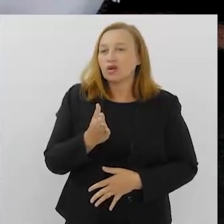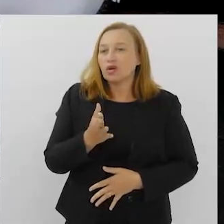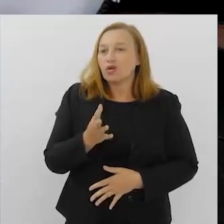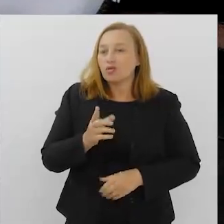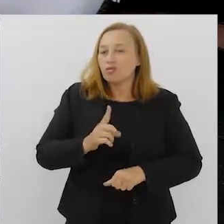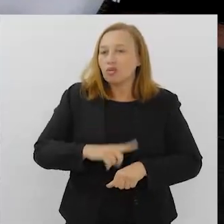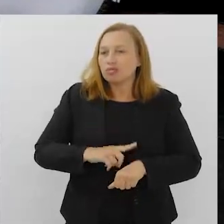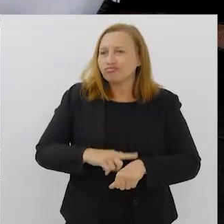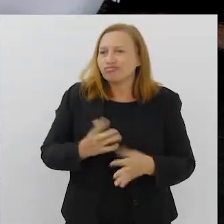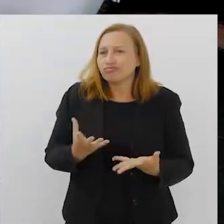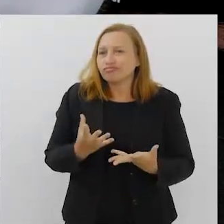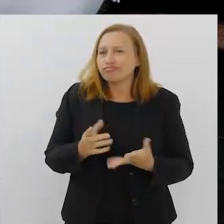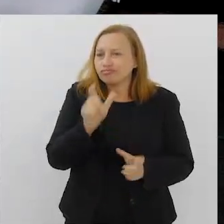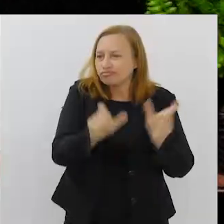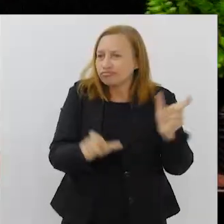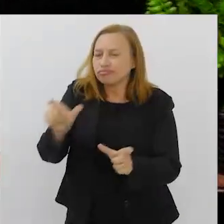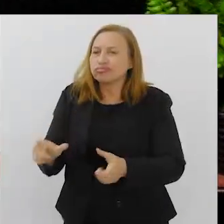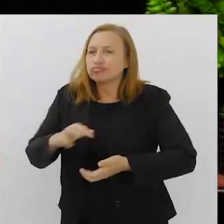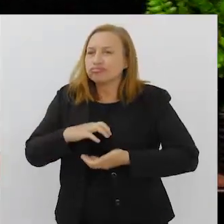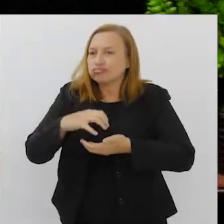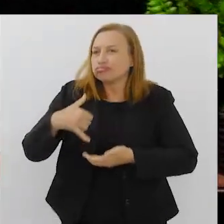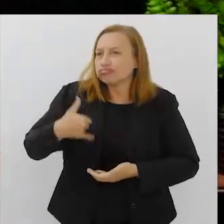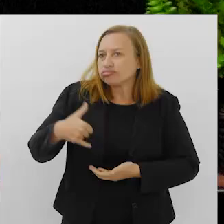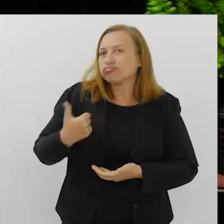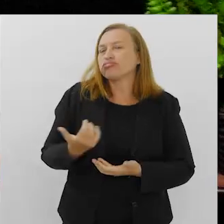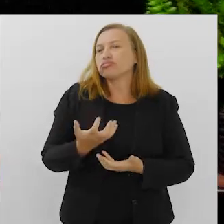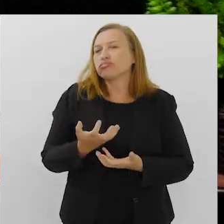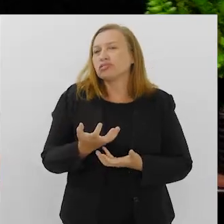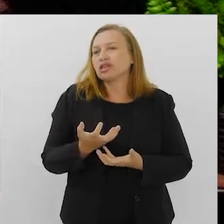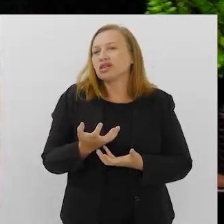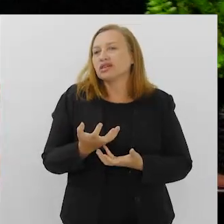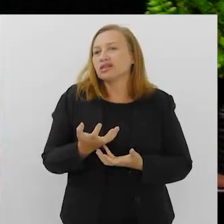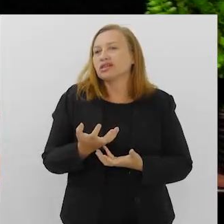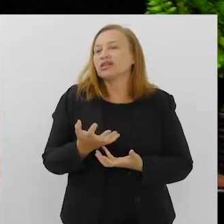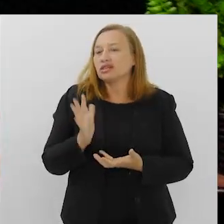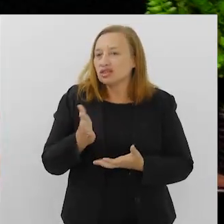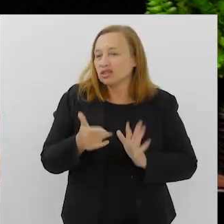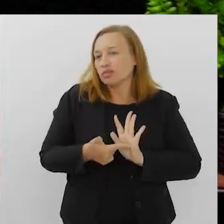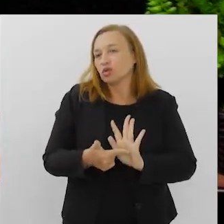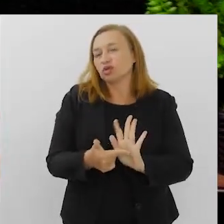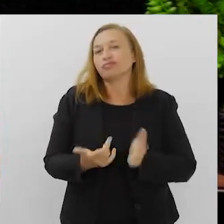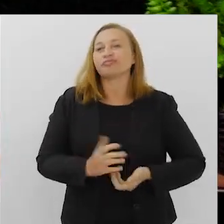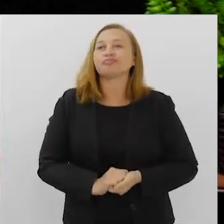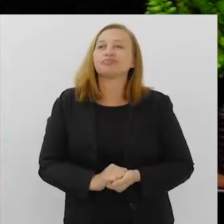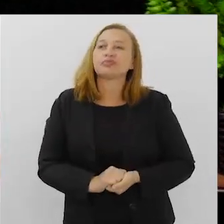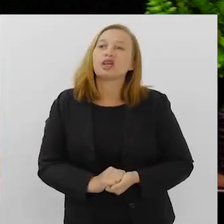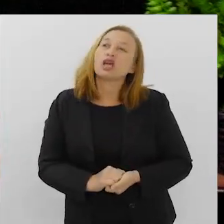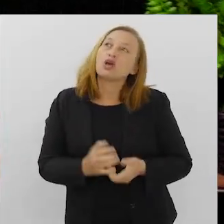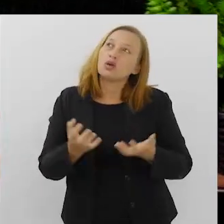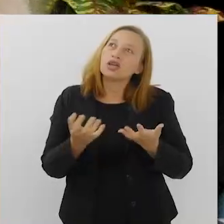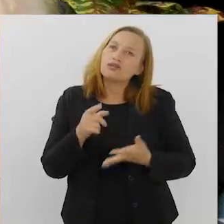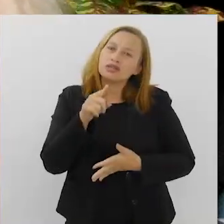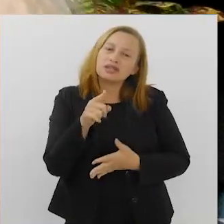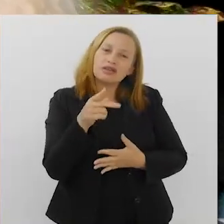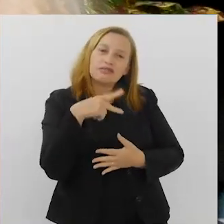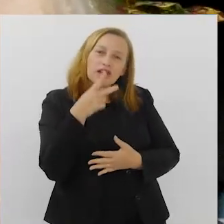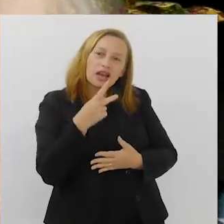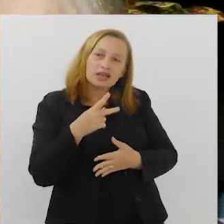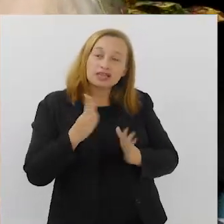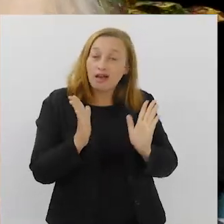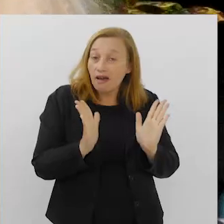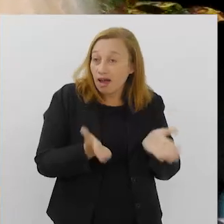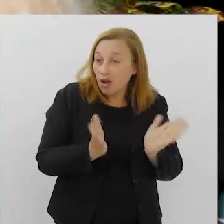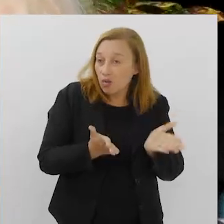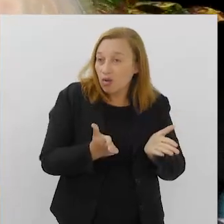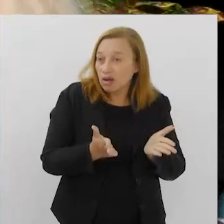que as pessoas idosas deste momento já estão demonstrando. Queria que você personalizasse